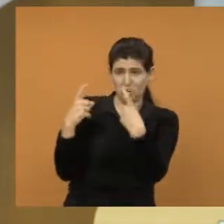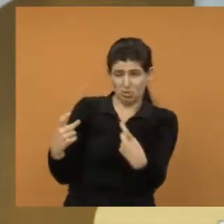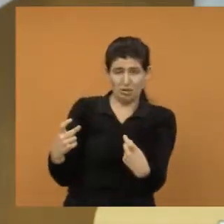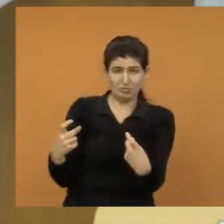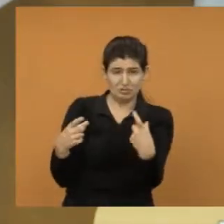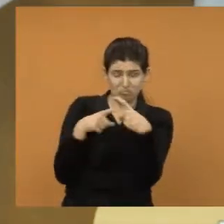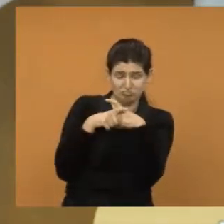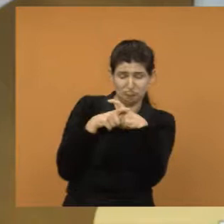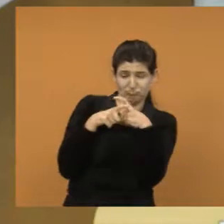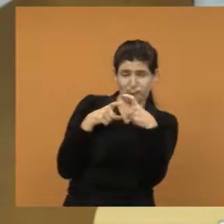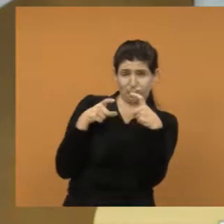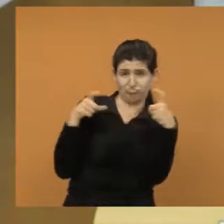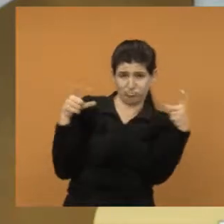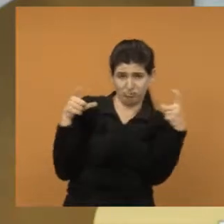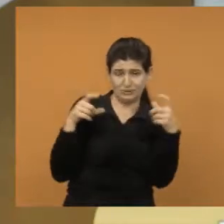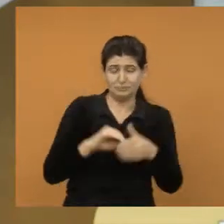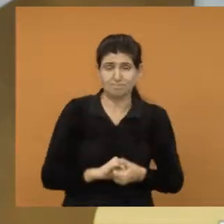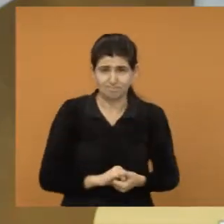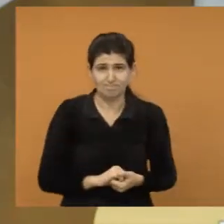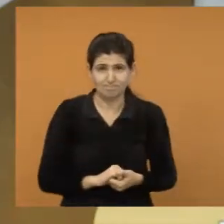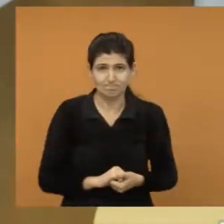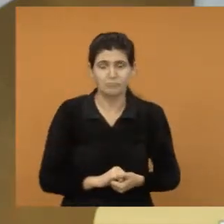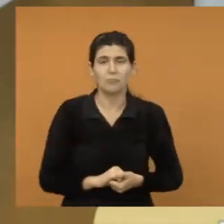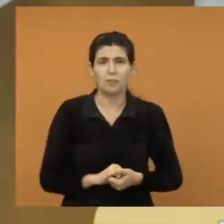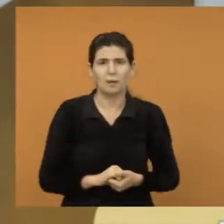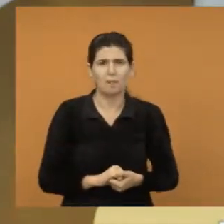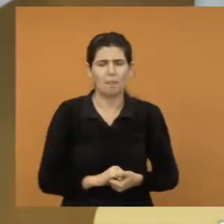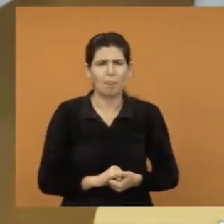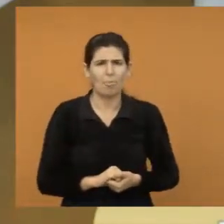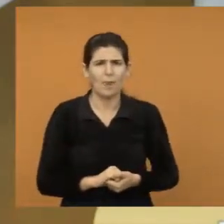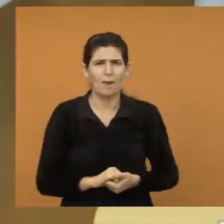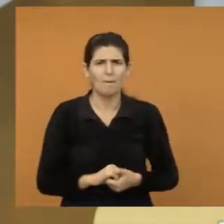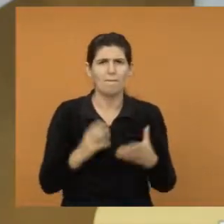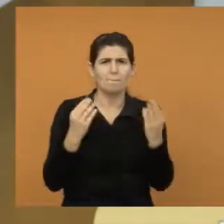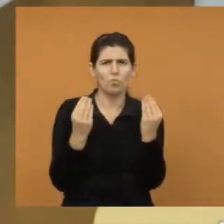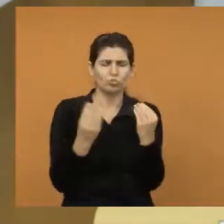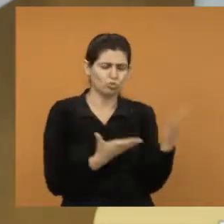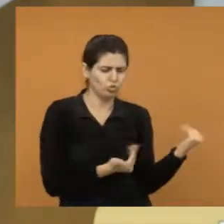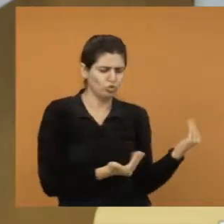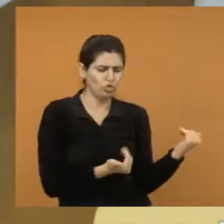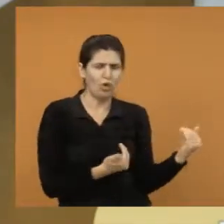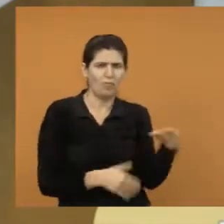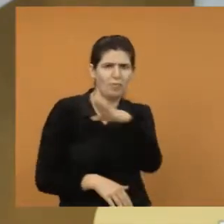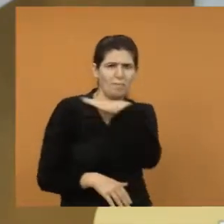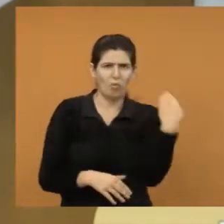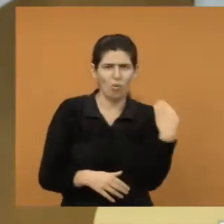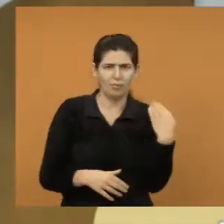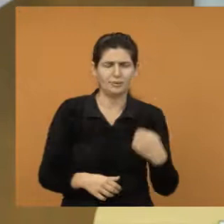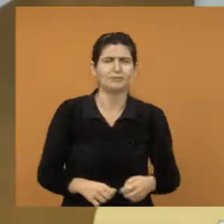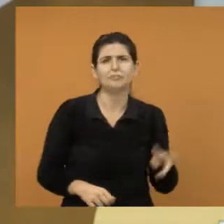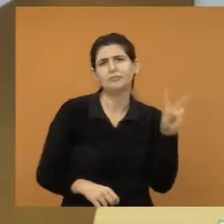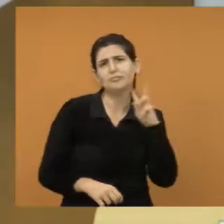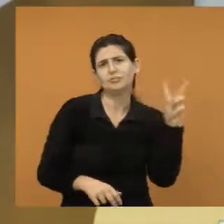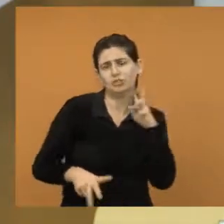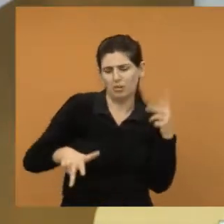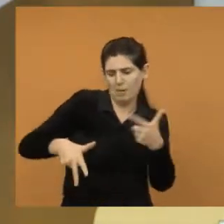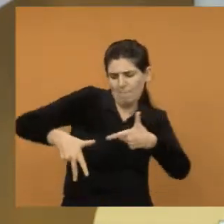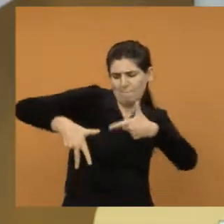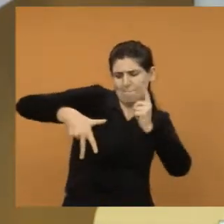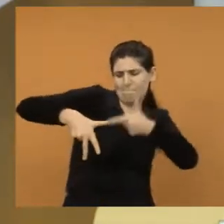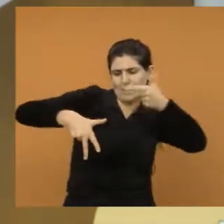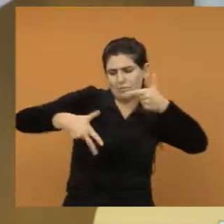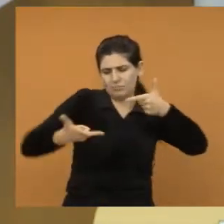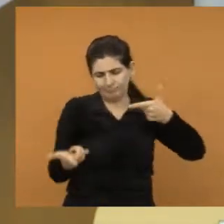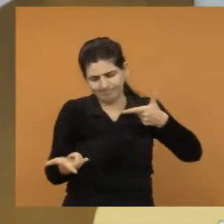uma epidemia. Mata mais jovens, morrem vítimas de homicídio que vítimas de qualquer